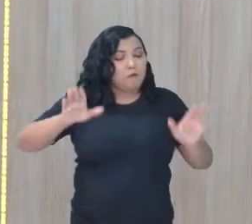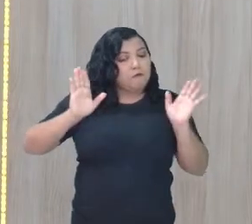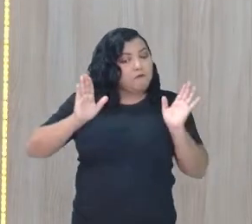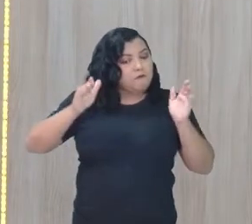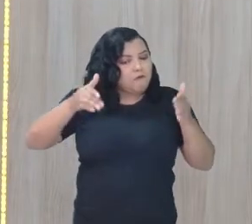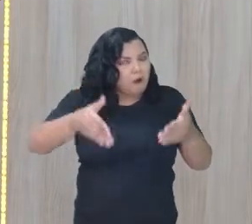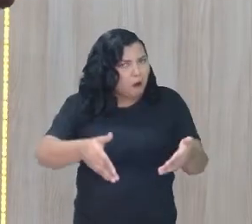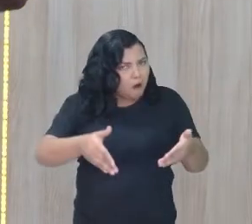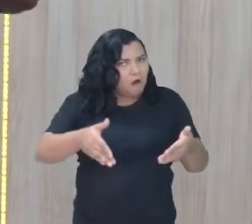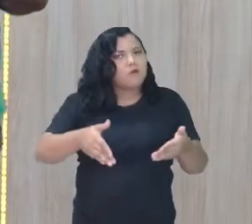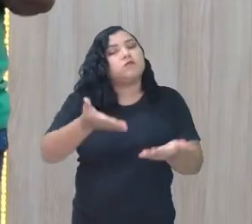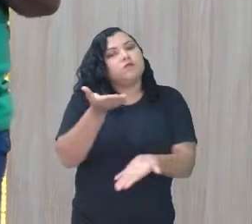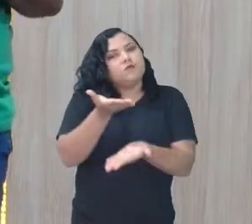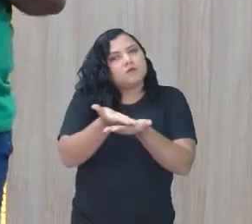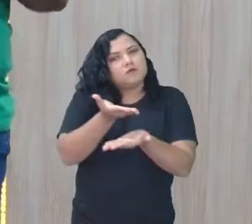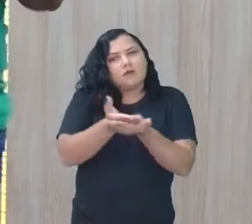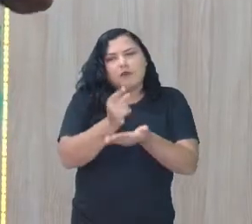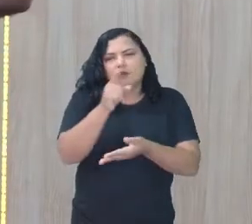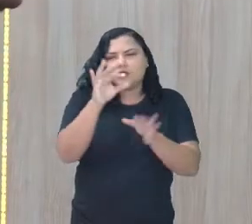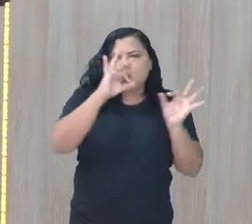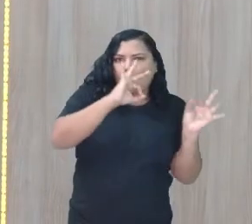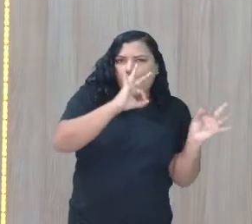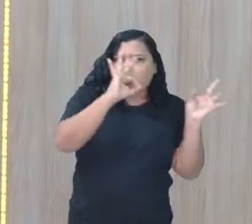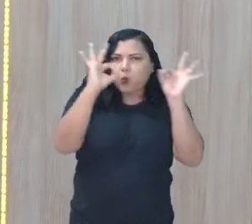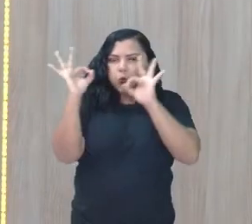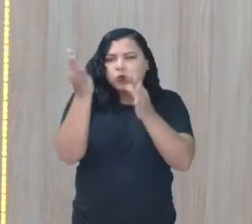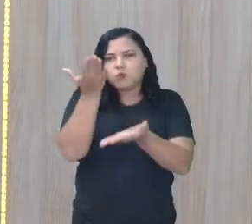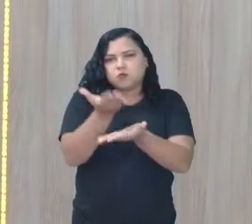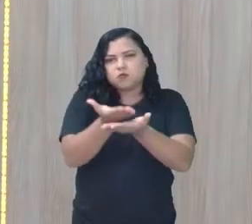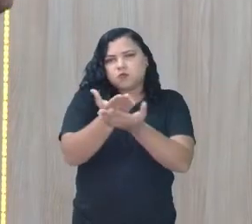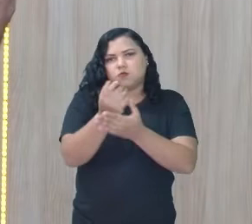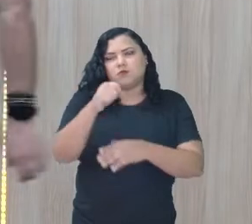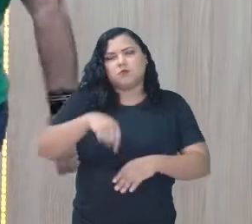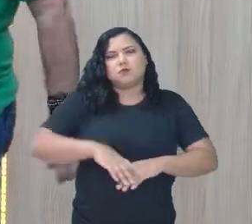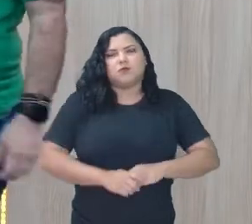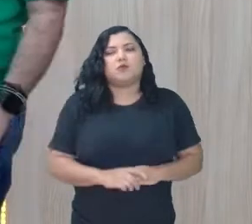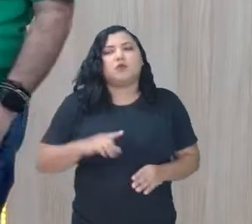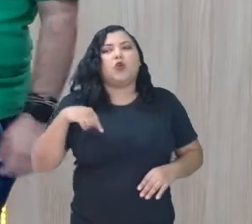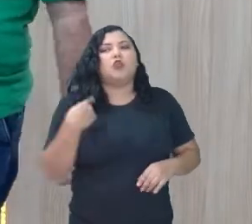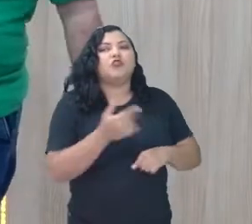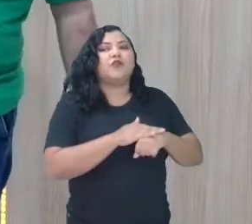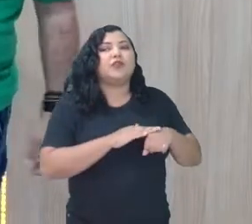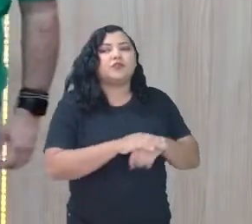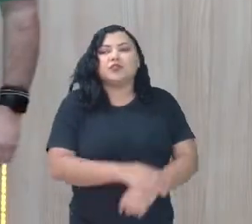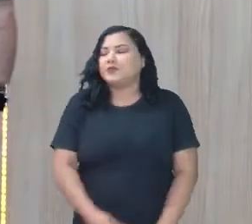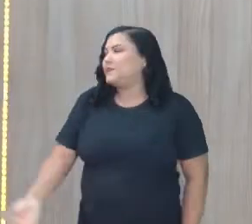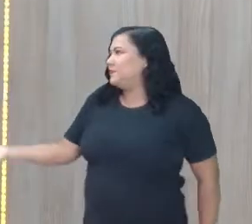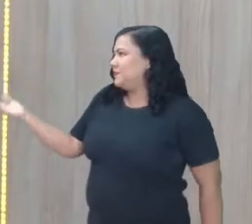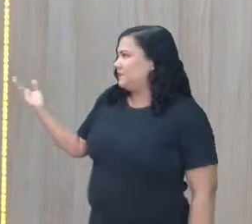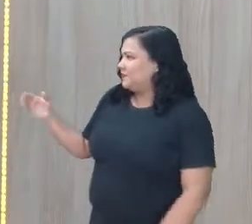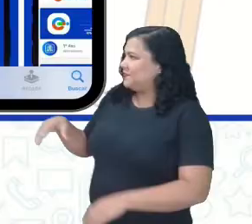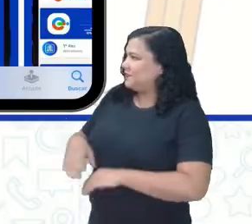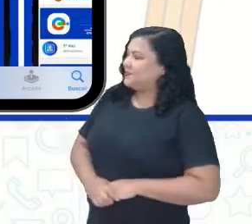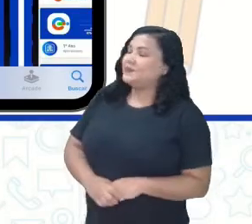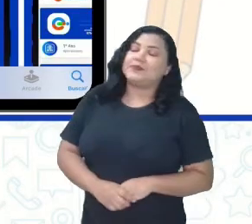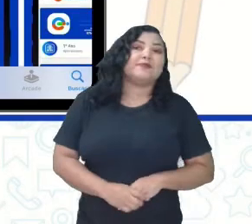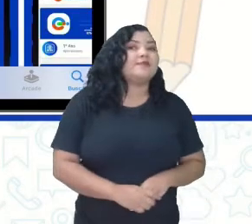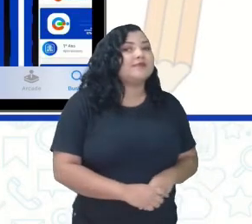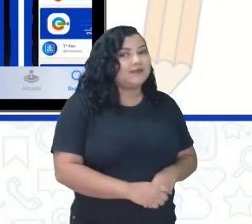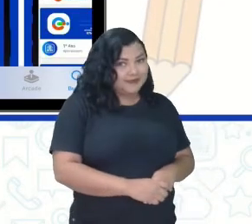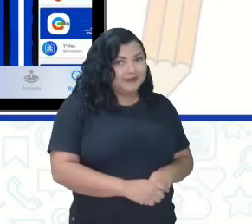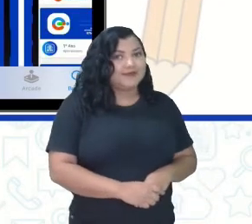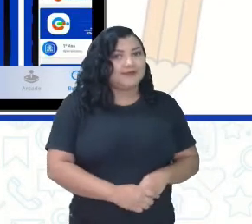que vocês possam acompanhar as nossas aulas. Aí a gente está falando aí, do aplicativo do